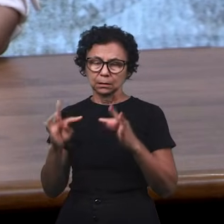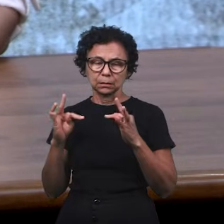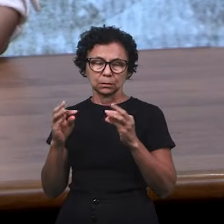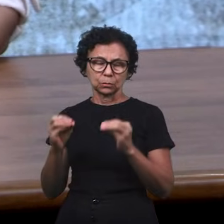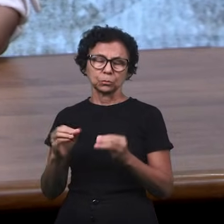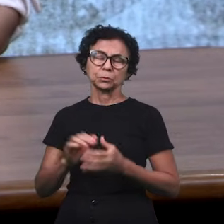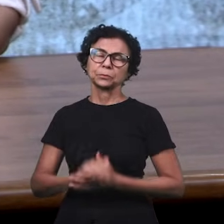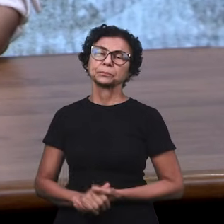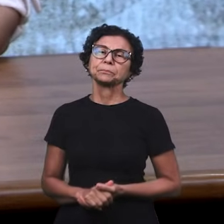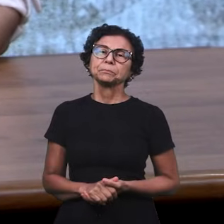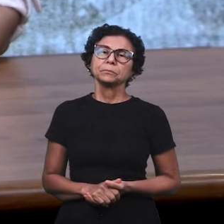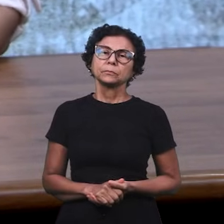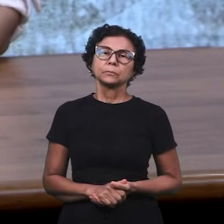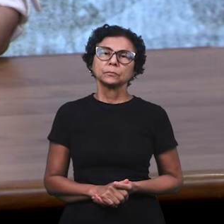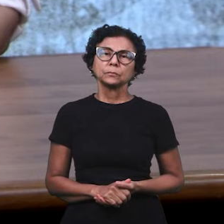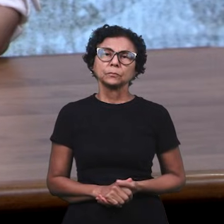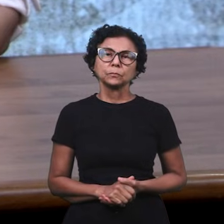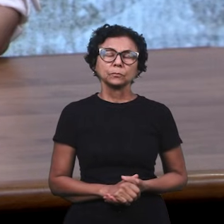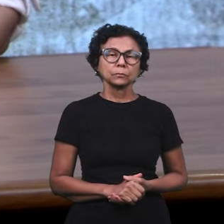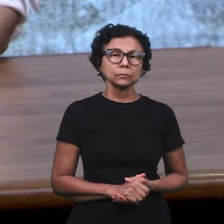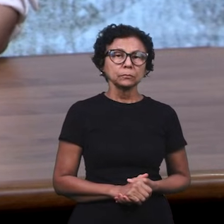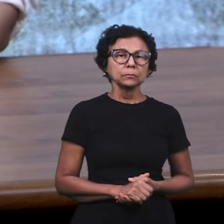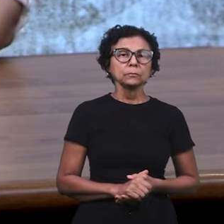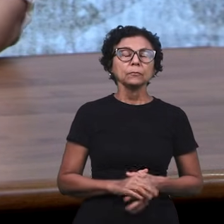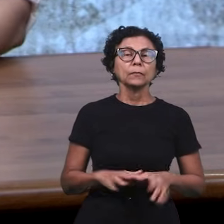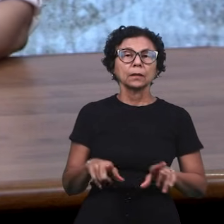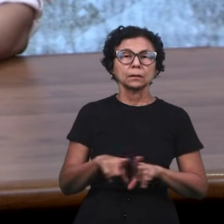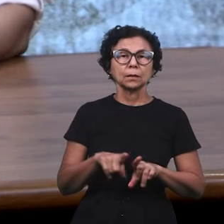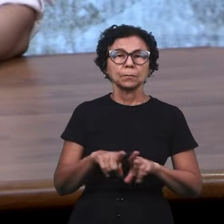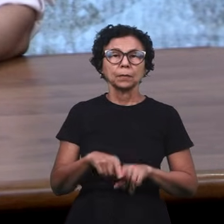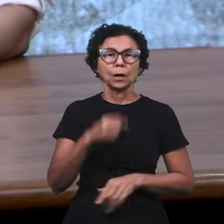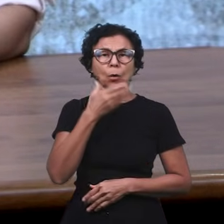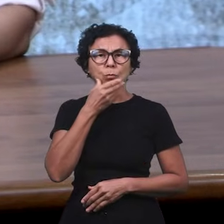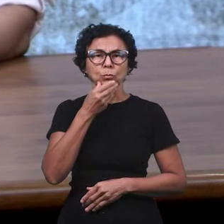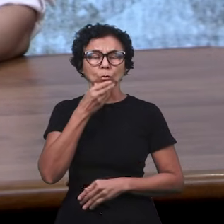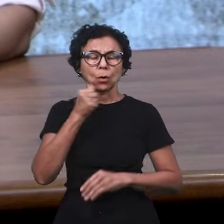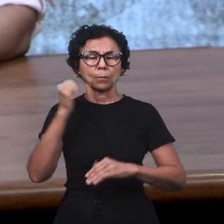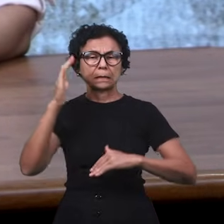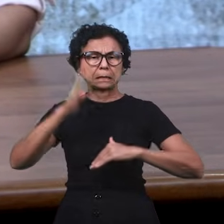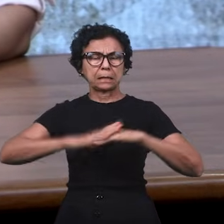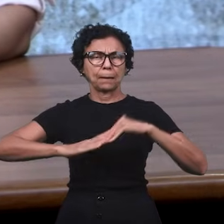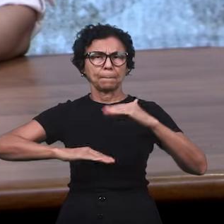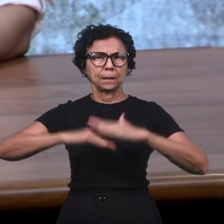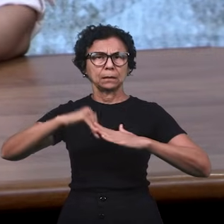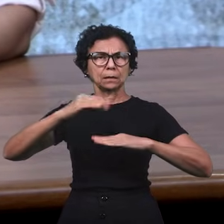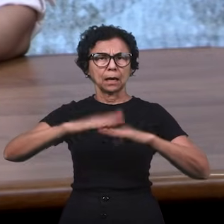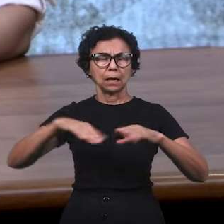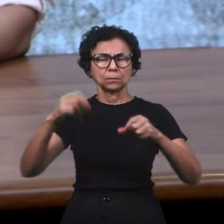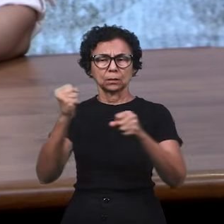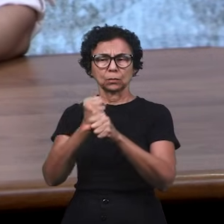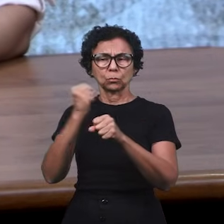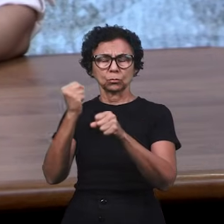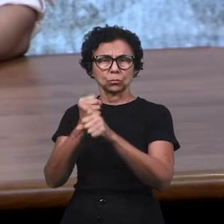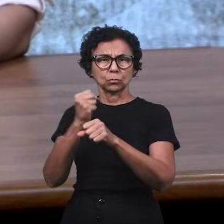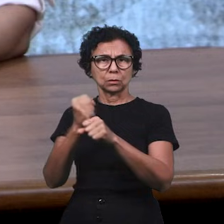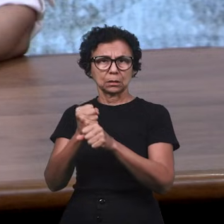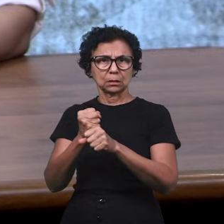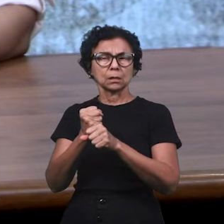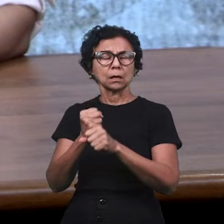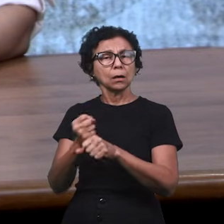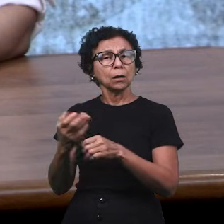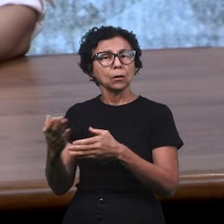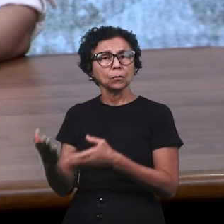casa. E o deram aos mestres da obra e aos edificadores para